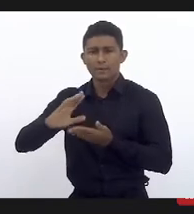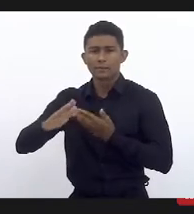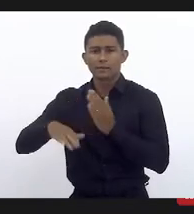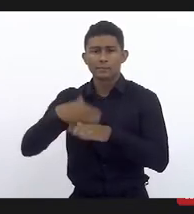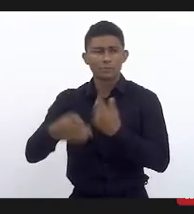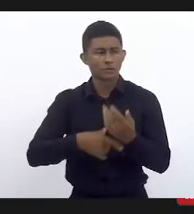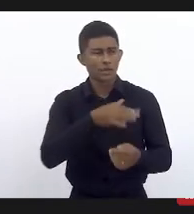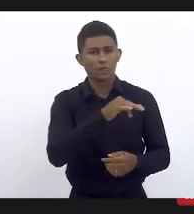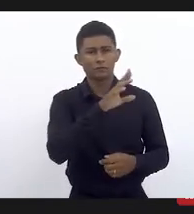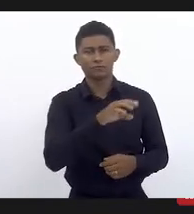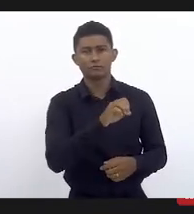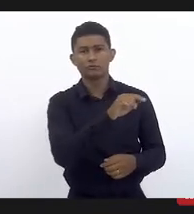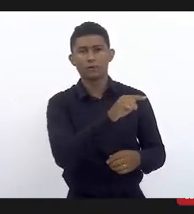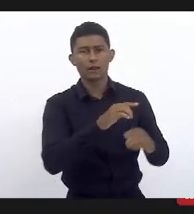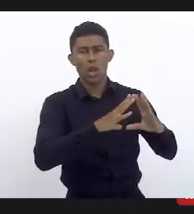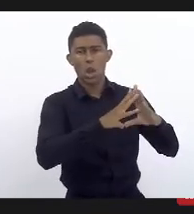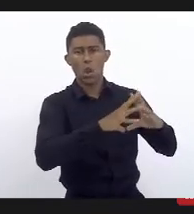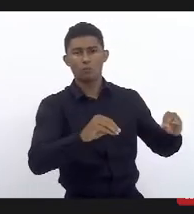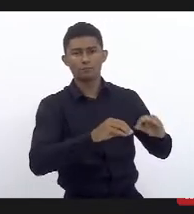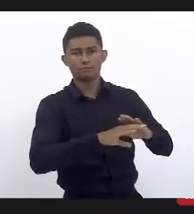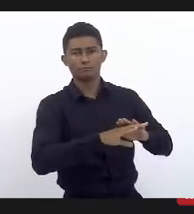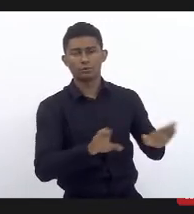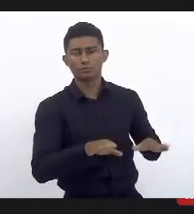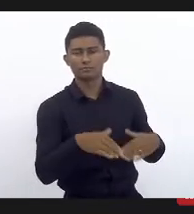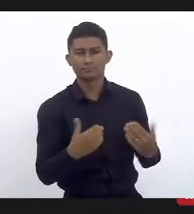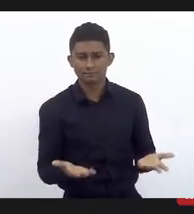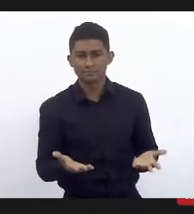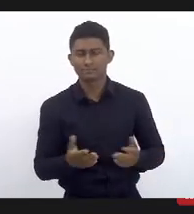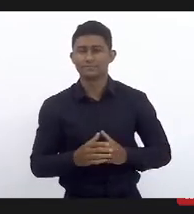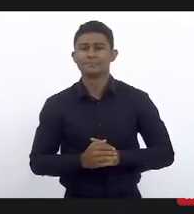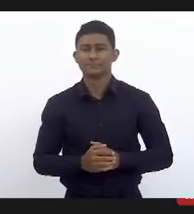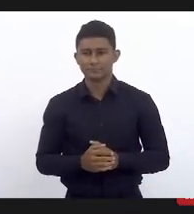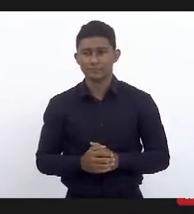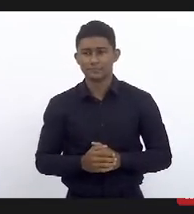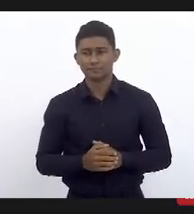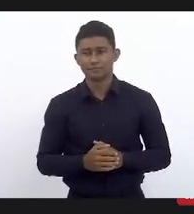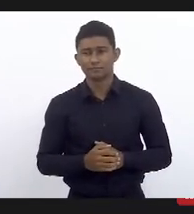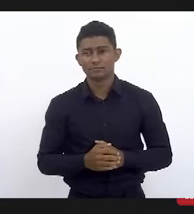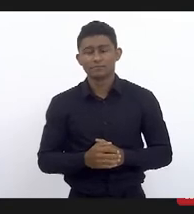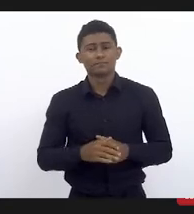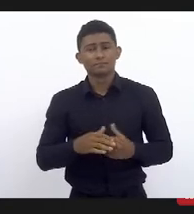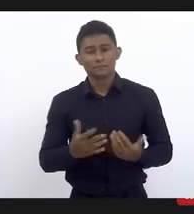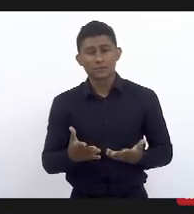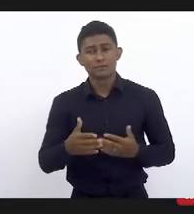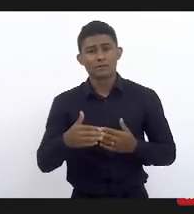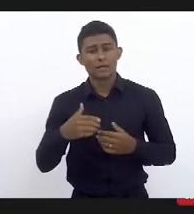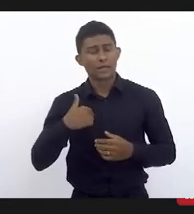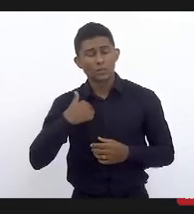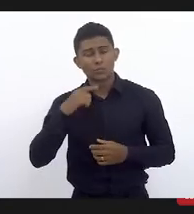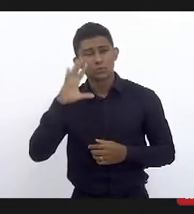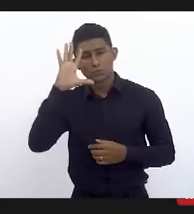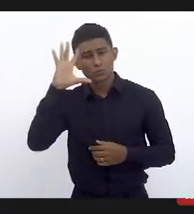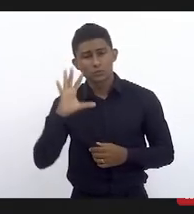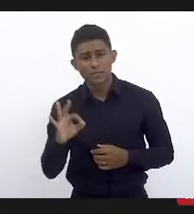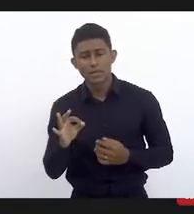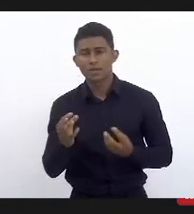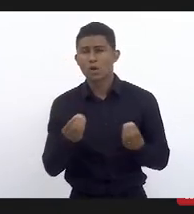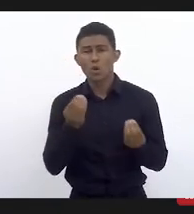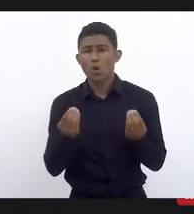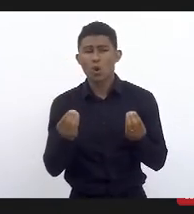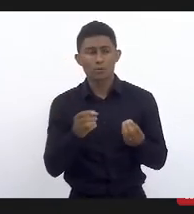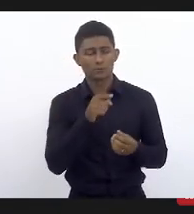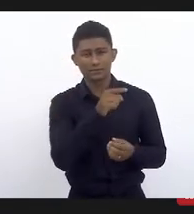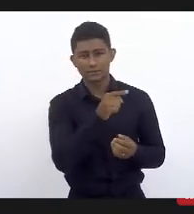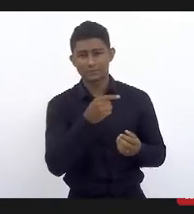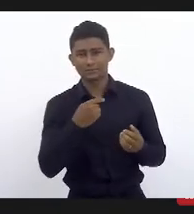acabar ficando um fundo sem fundo. Então, essa vai ser. Eu não sei como colocar isso, Luiz Paulo. Eu não sei como fica essa